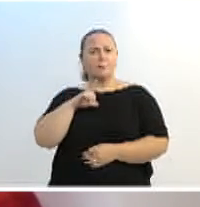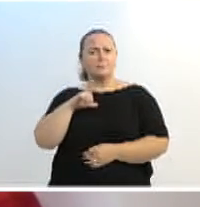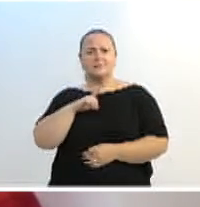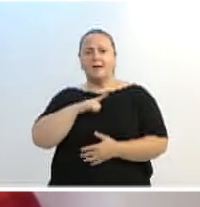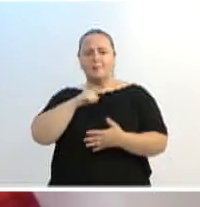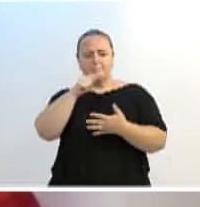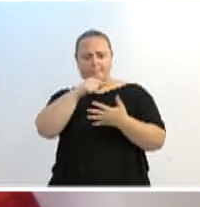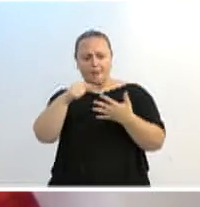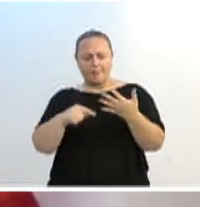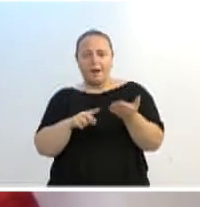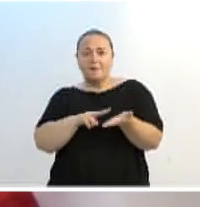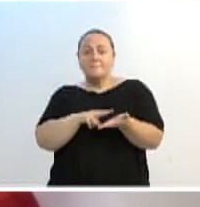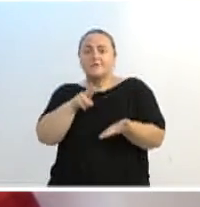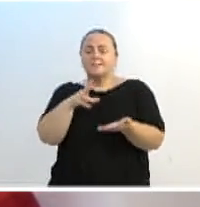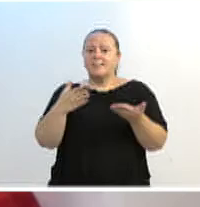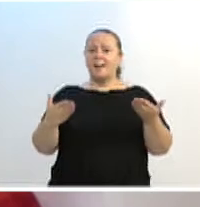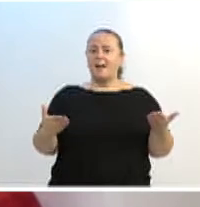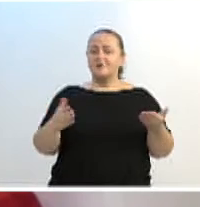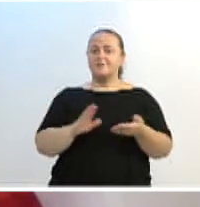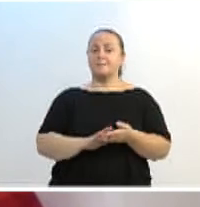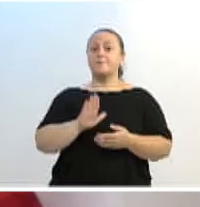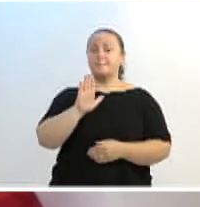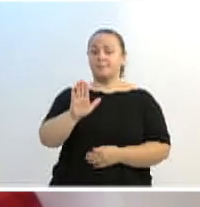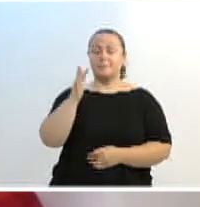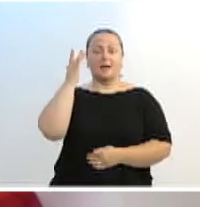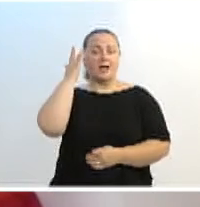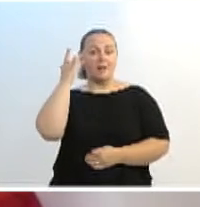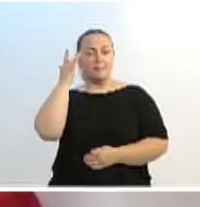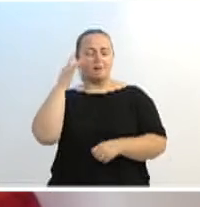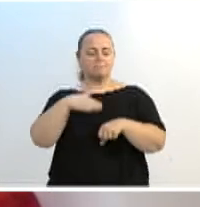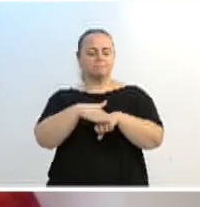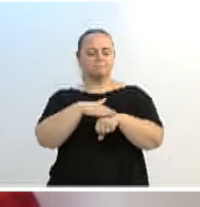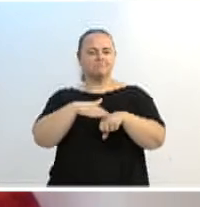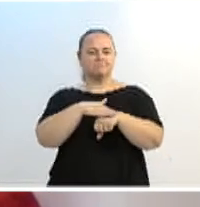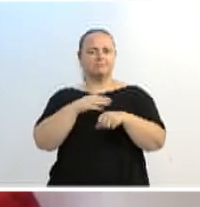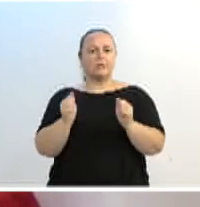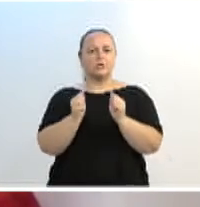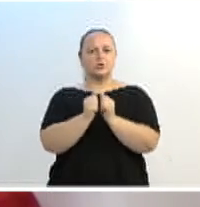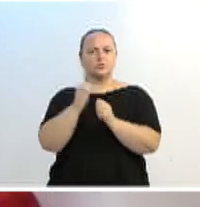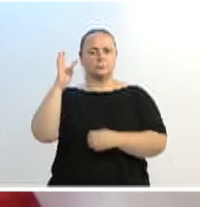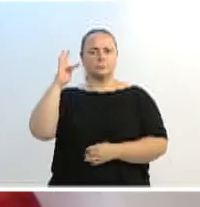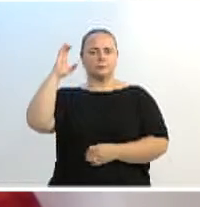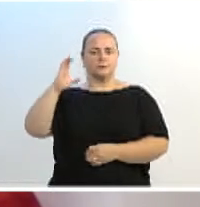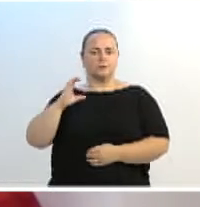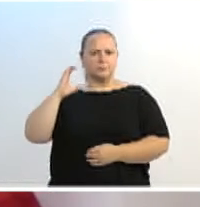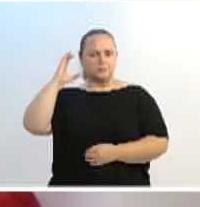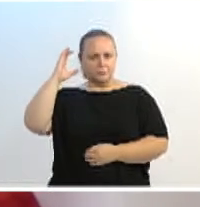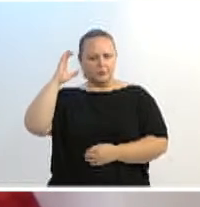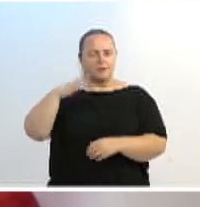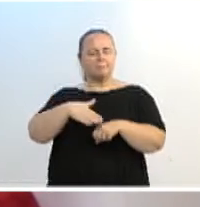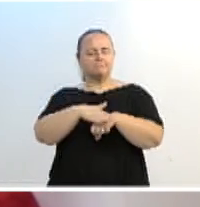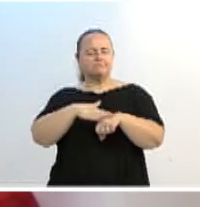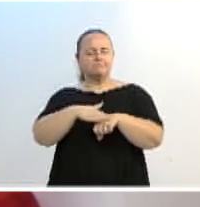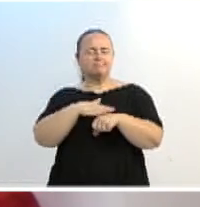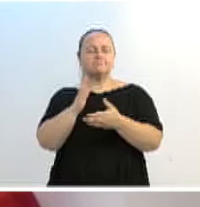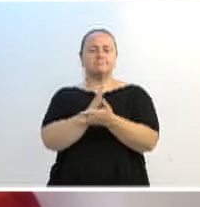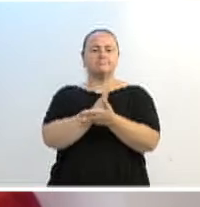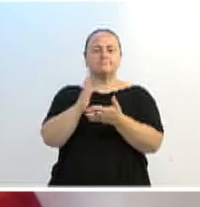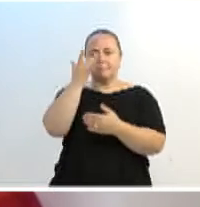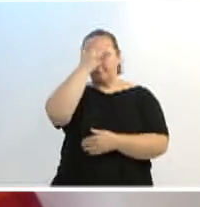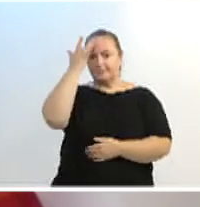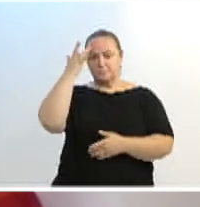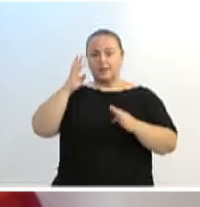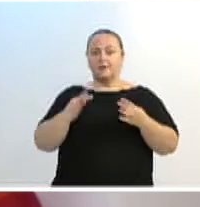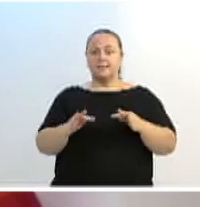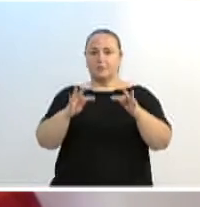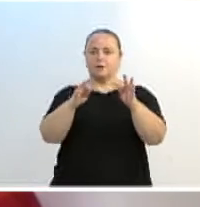muito inteligente. Inclusive, amanhã temos uma conversa marcada junto com o vereador Turca para a gente conversar com algumas pessoas do setor de inovação e de